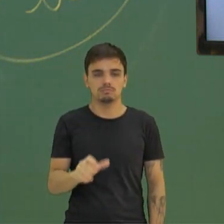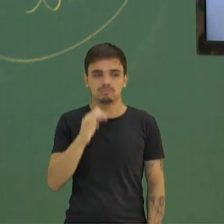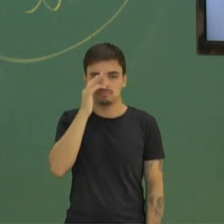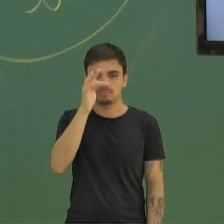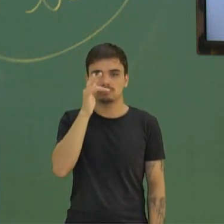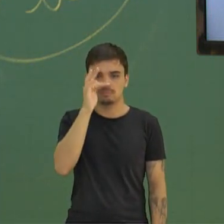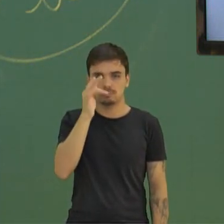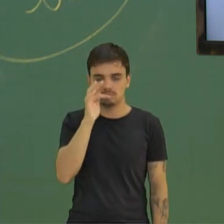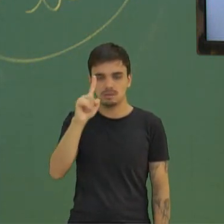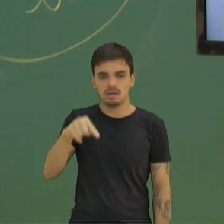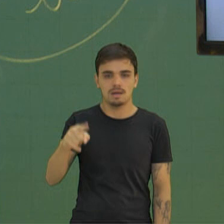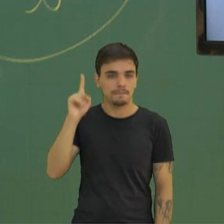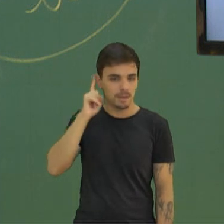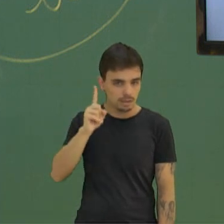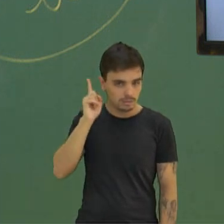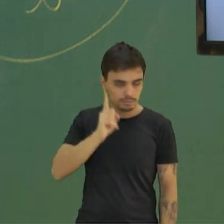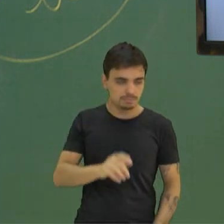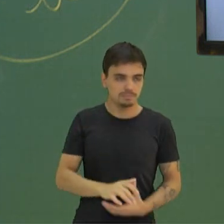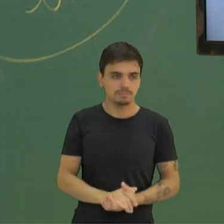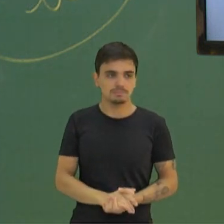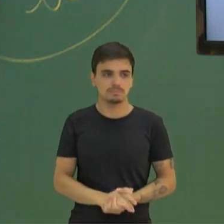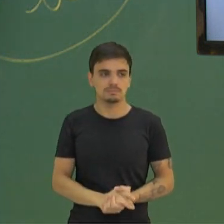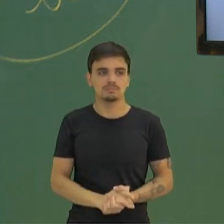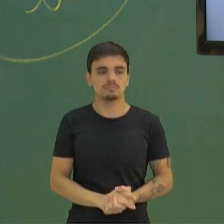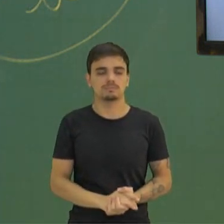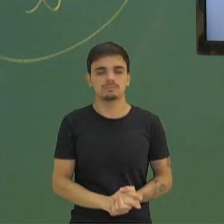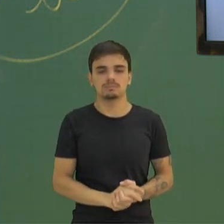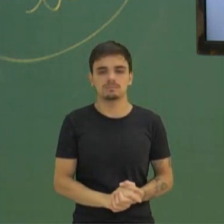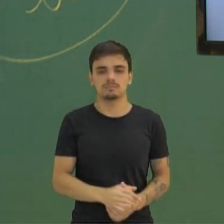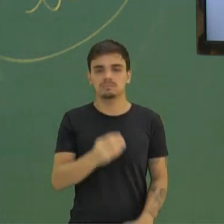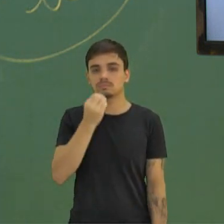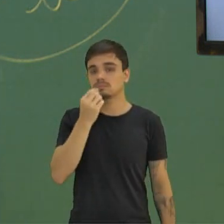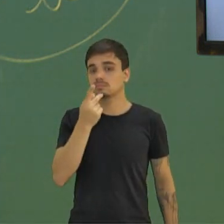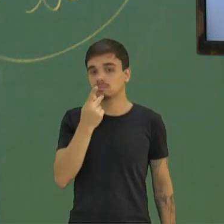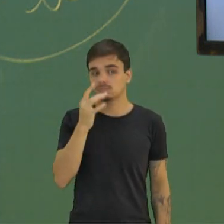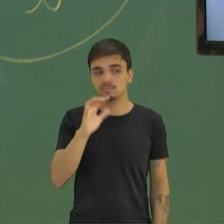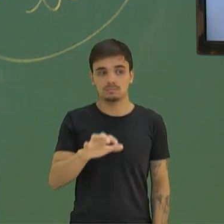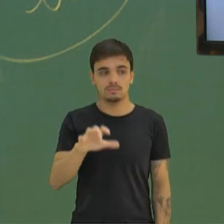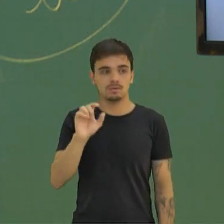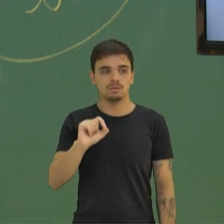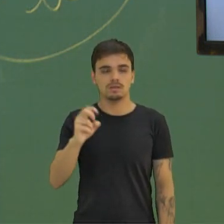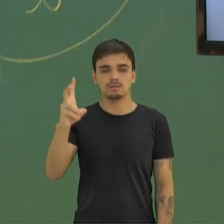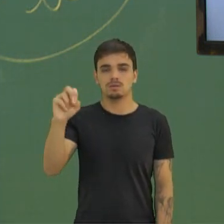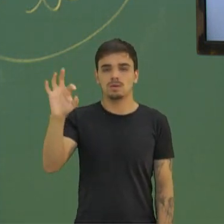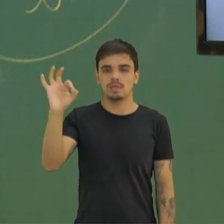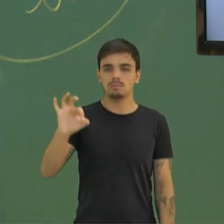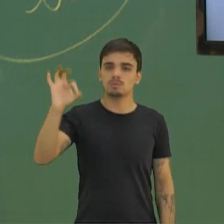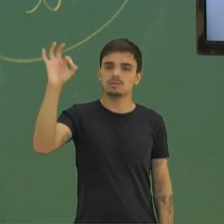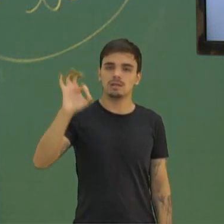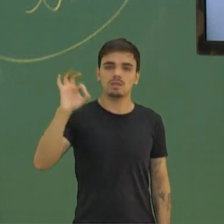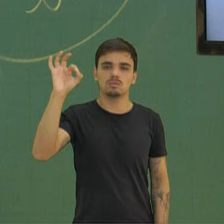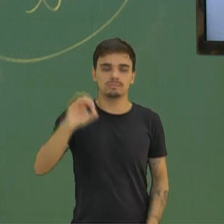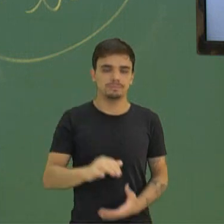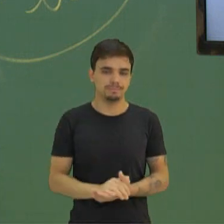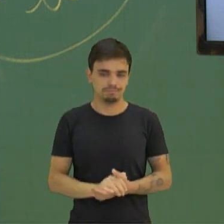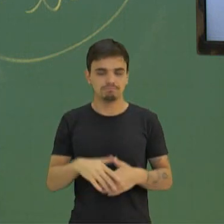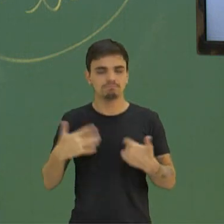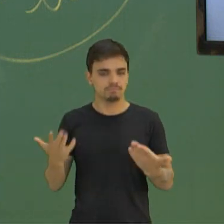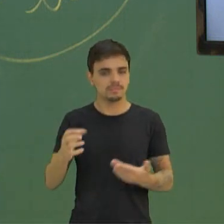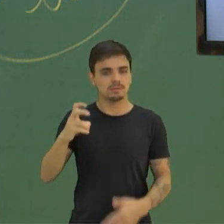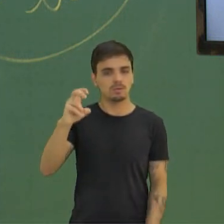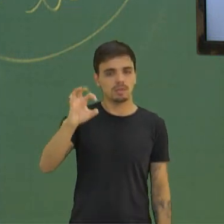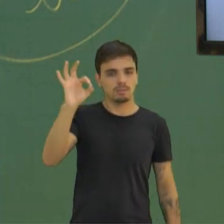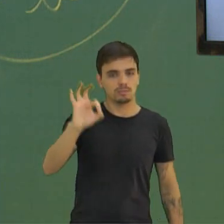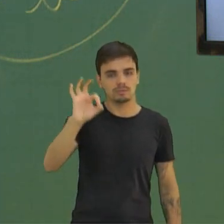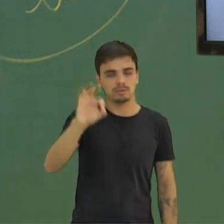planta cuja força era Branca a probabilidade isso daqui então é de cinquenta por cento né cinquenta porcento